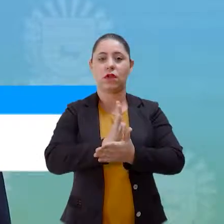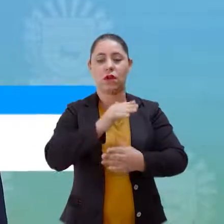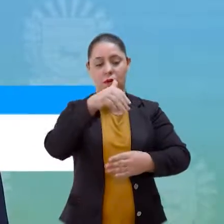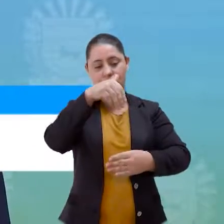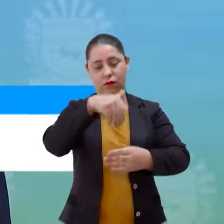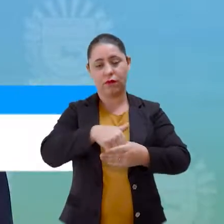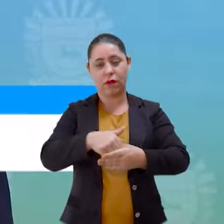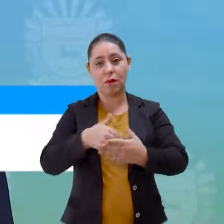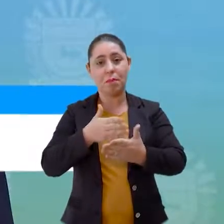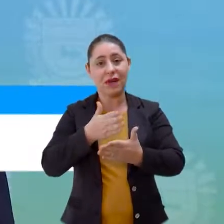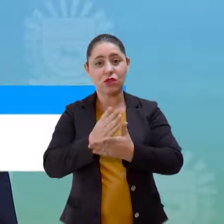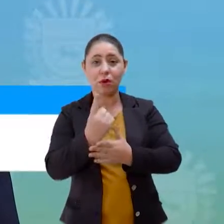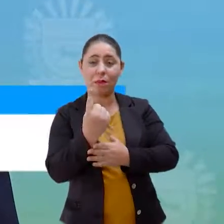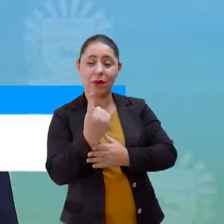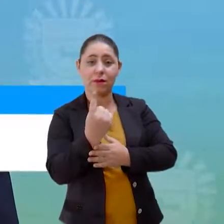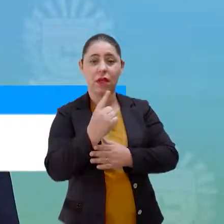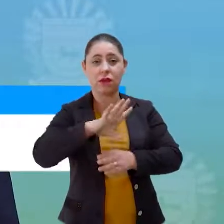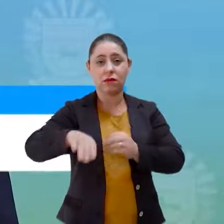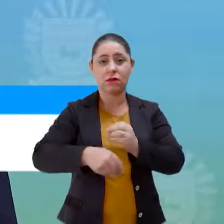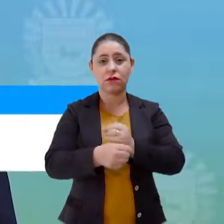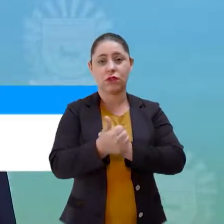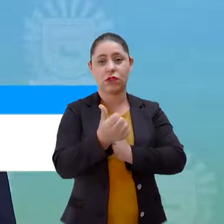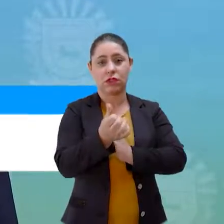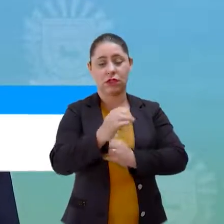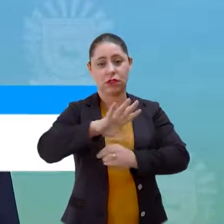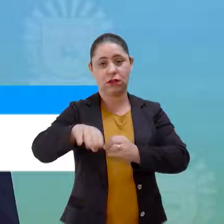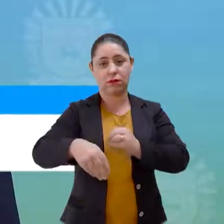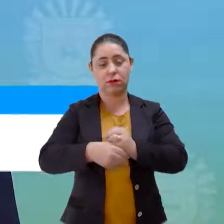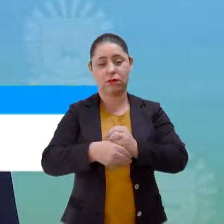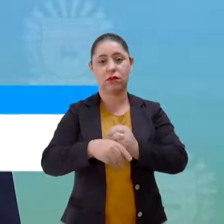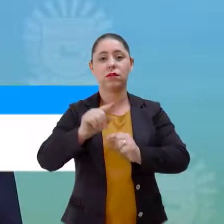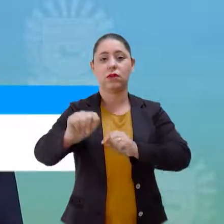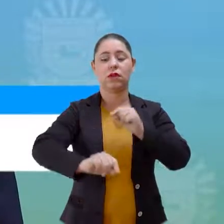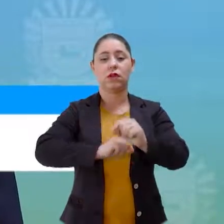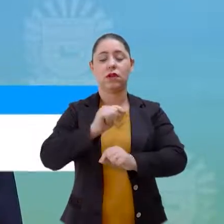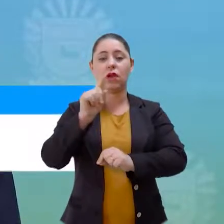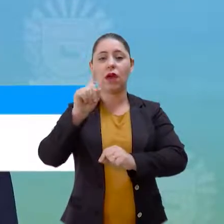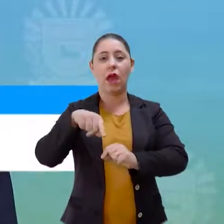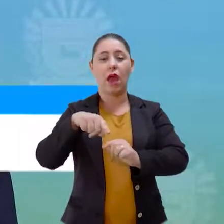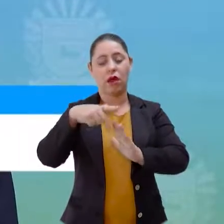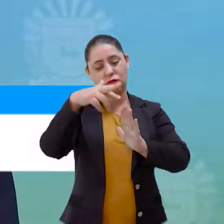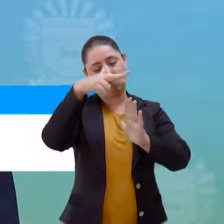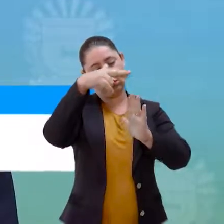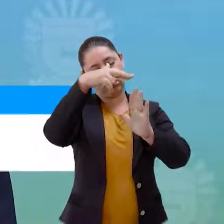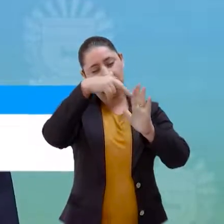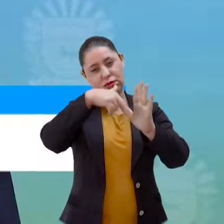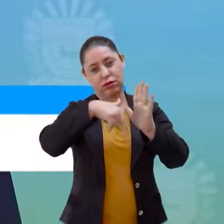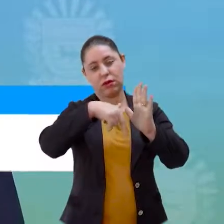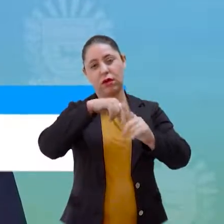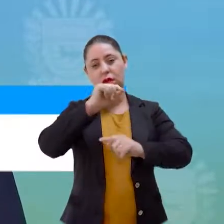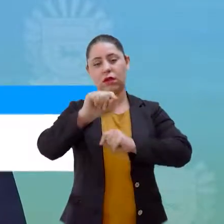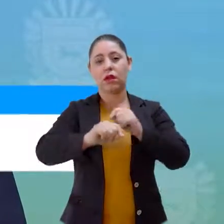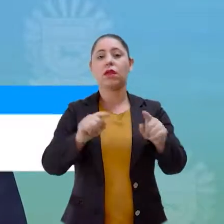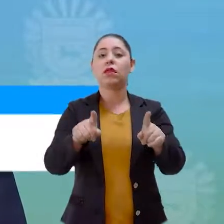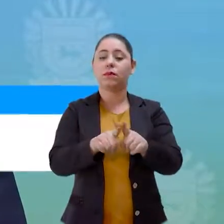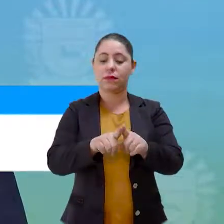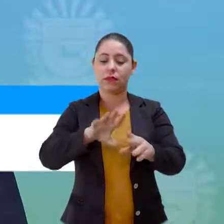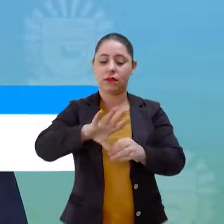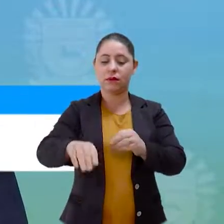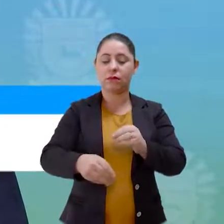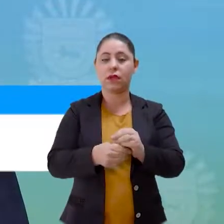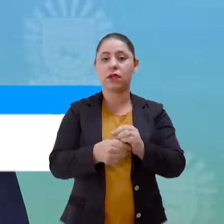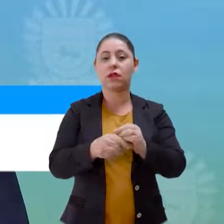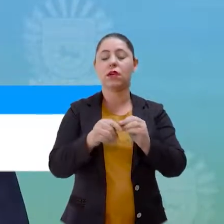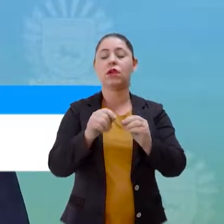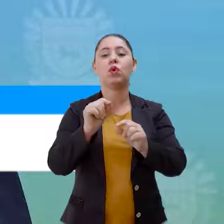sido votada, aprovada em primeira, recebeu 16 emendas que tratam de princípios e